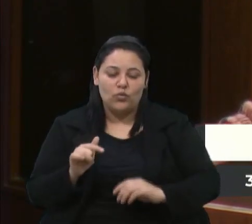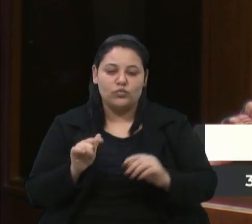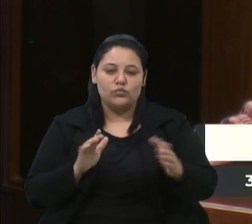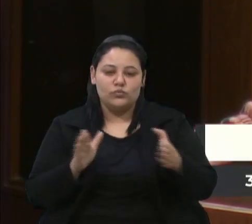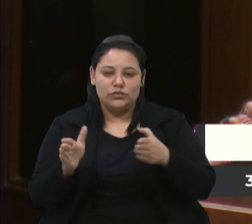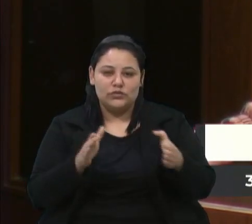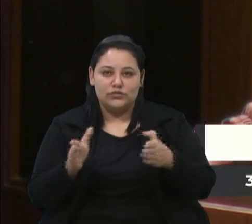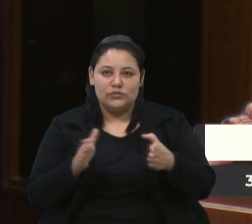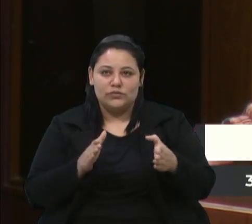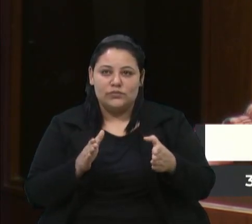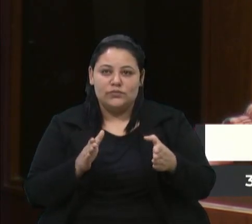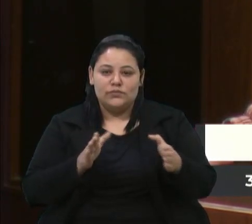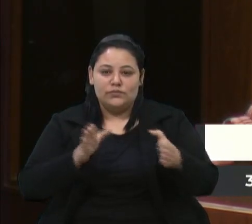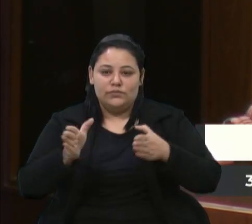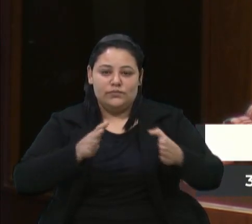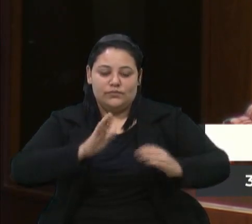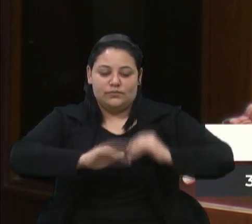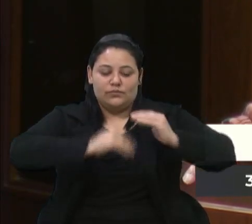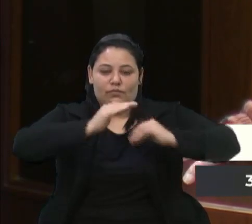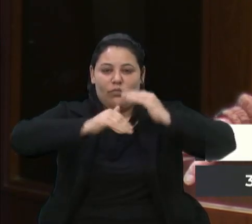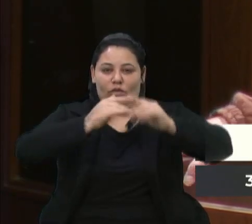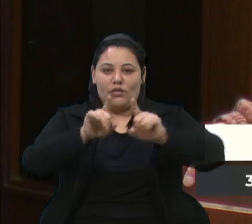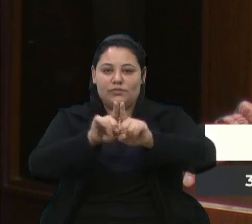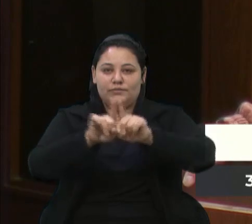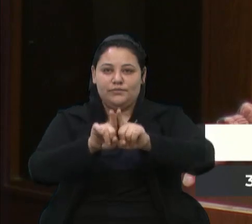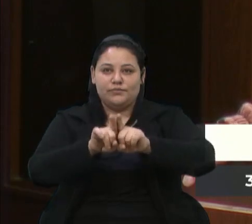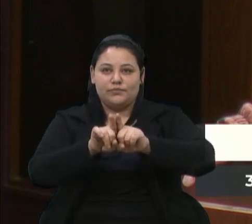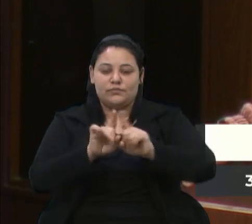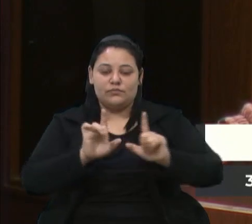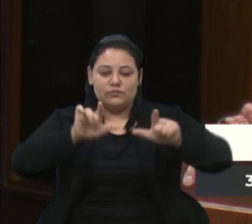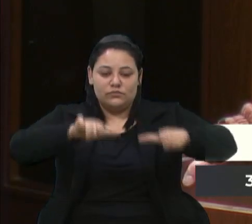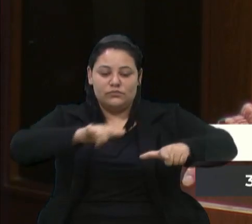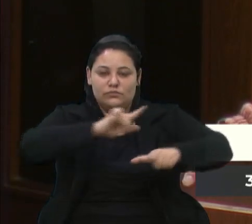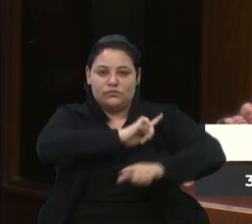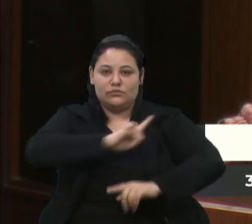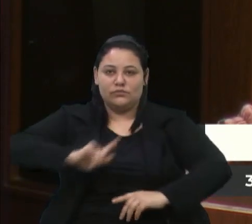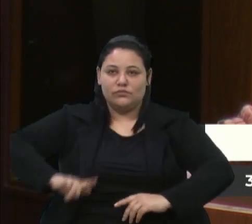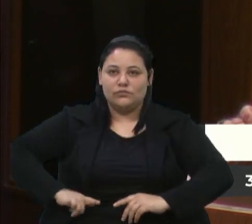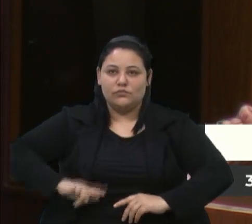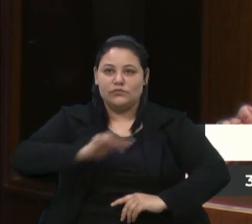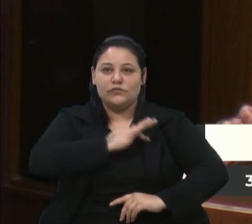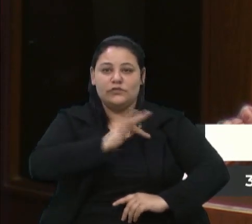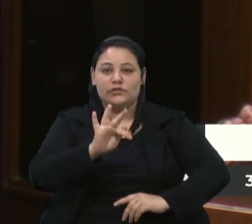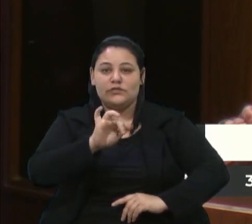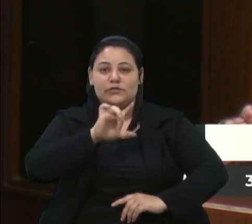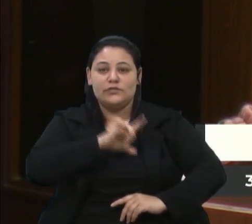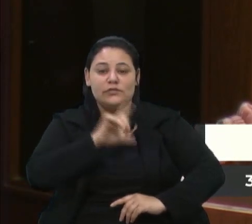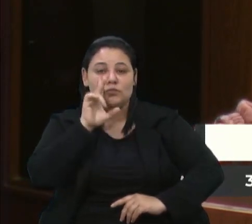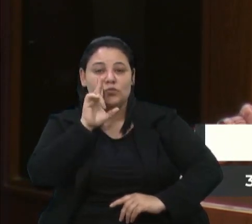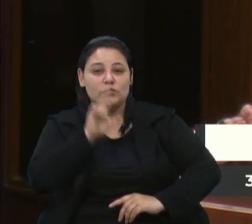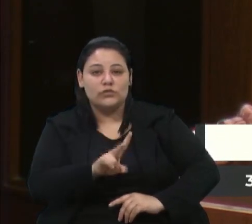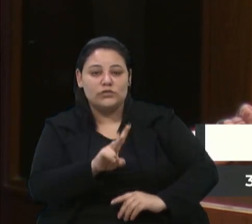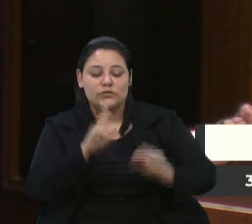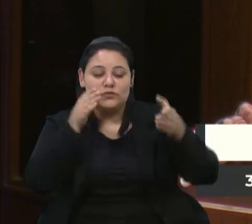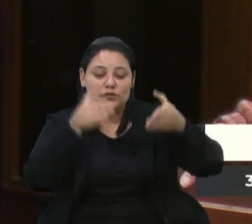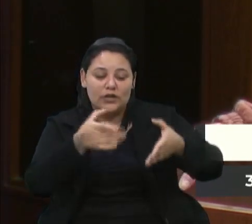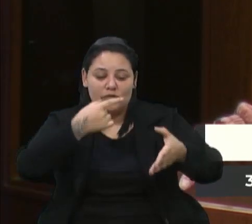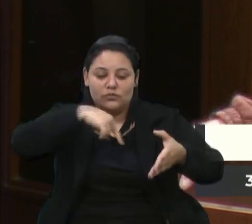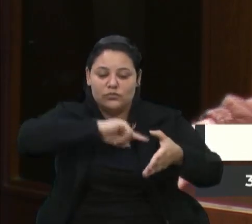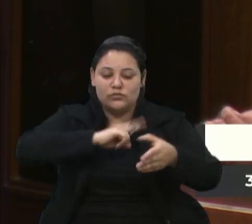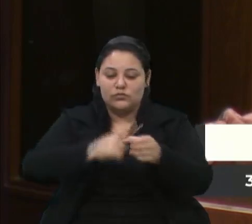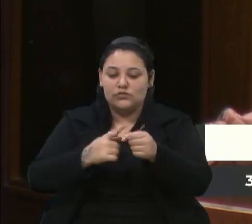período de desenvolvimento, onde o governo federal tem um olhar atento para as nossas cidades, um